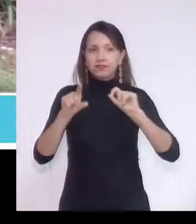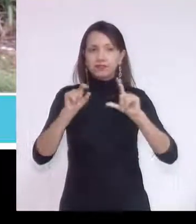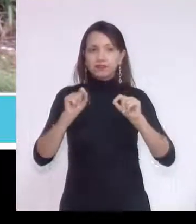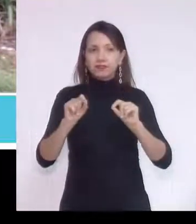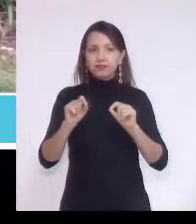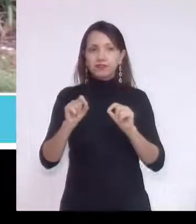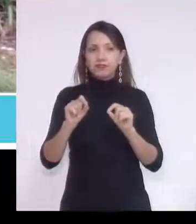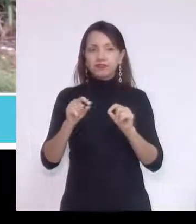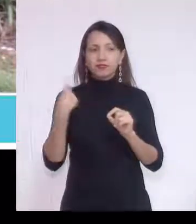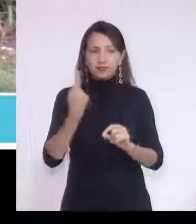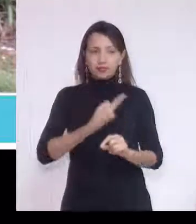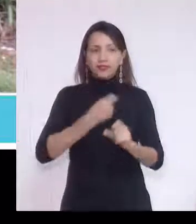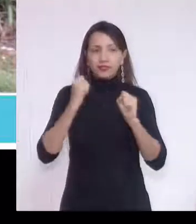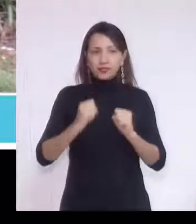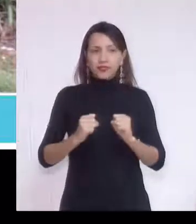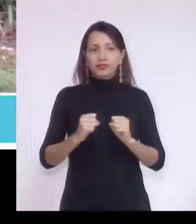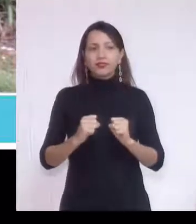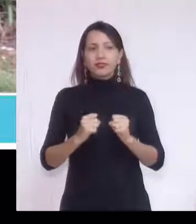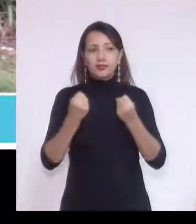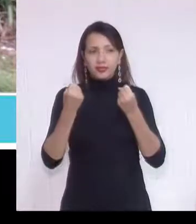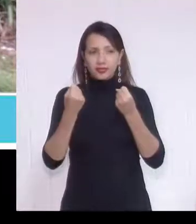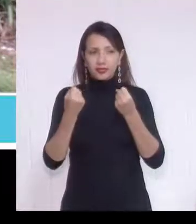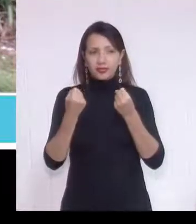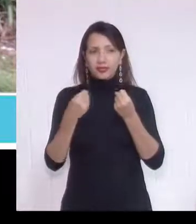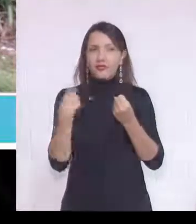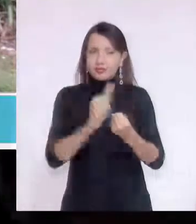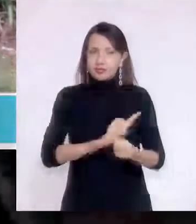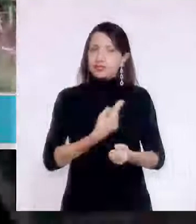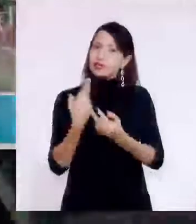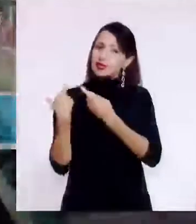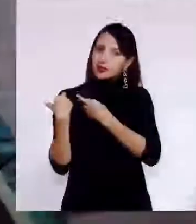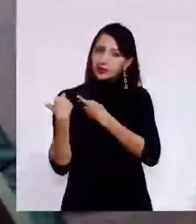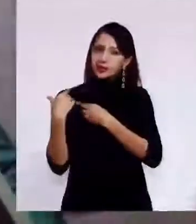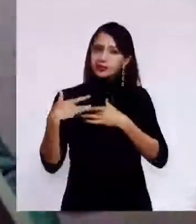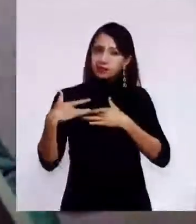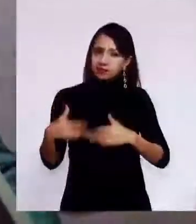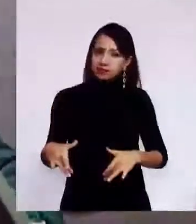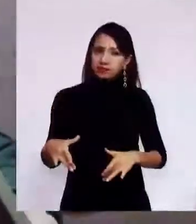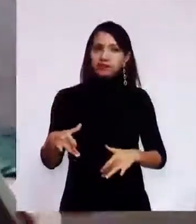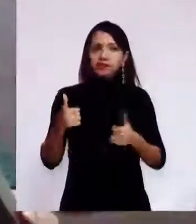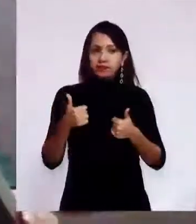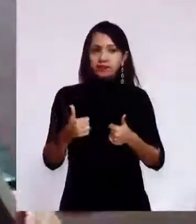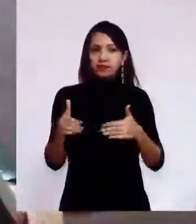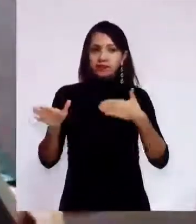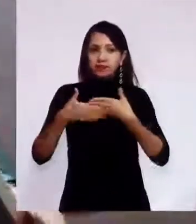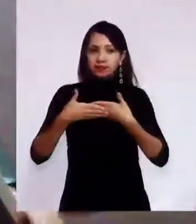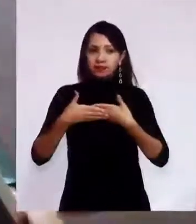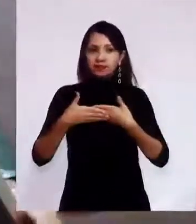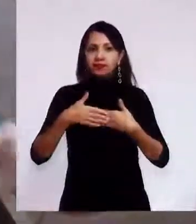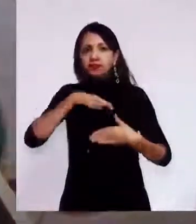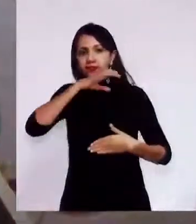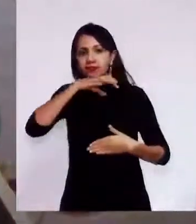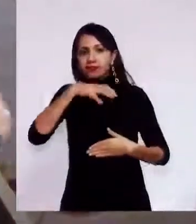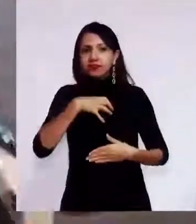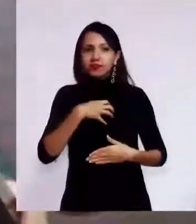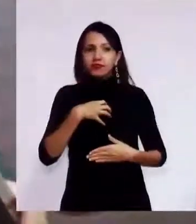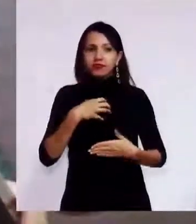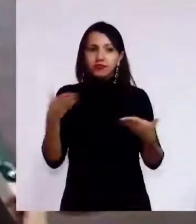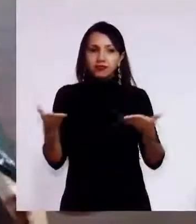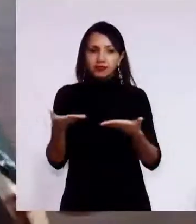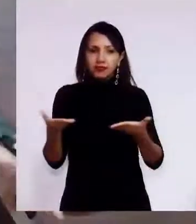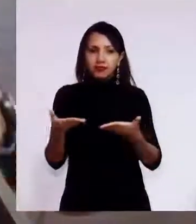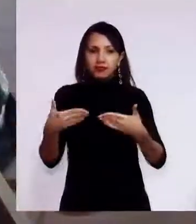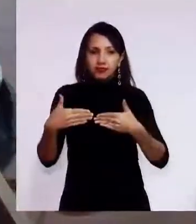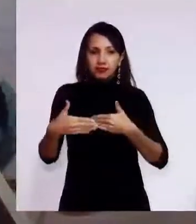a gente, com muito pesar, eu até entendo e concordo que talvez fechar o Bosque seja a situação agora.